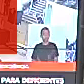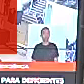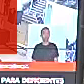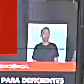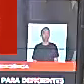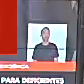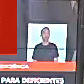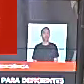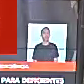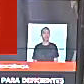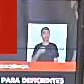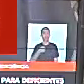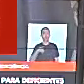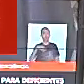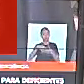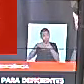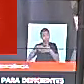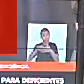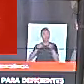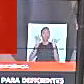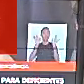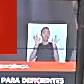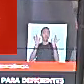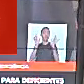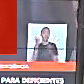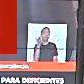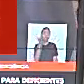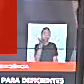Meu cumprimento especial a você,